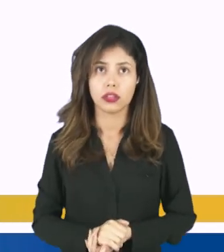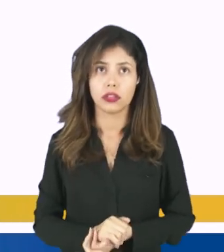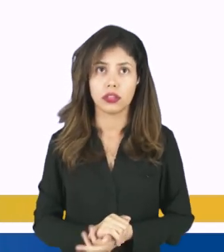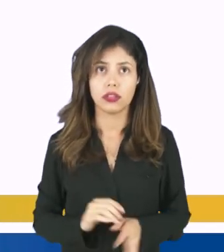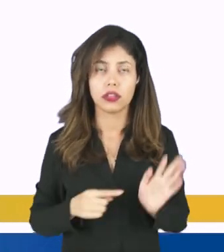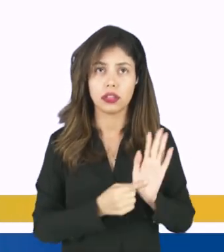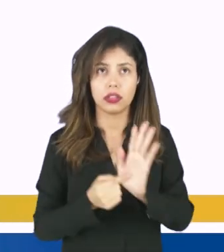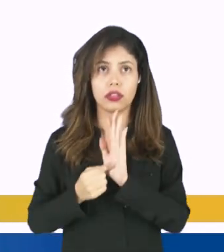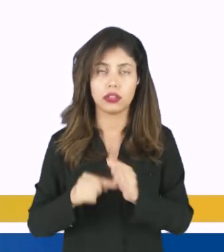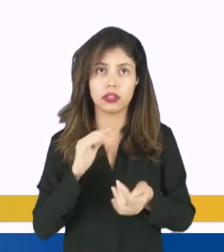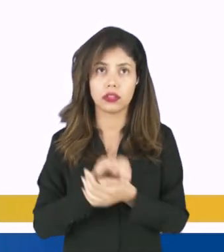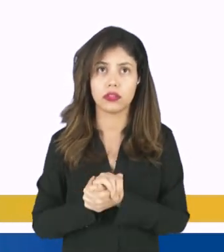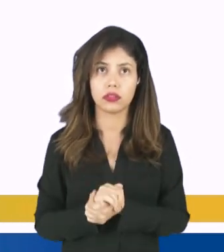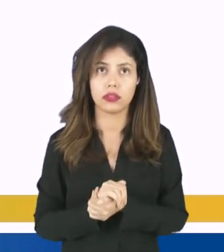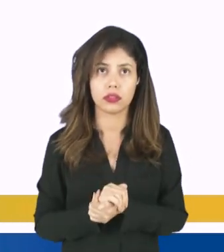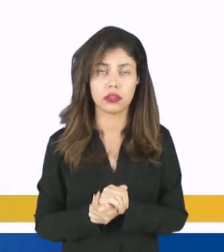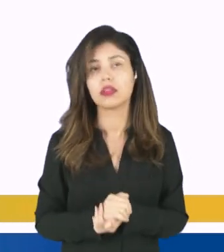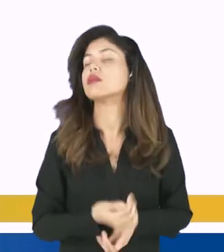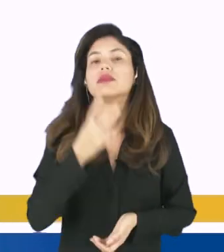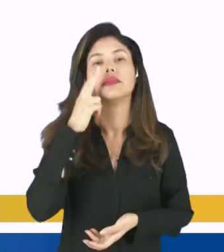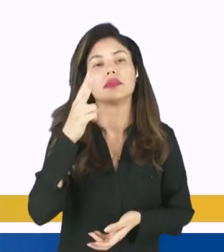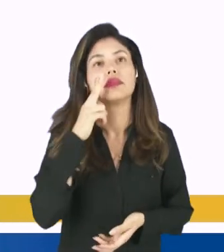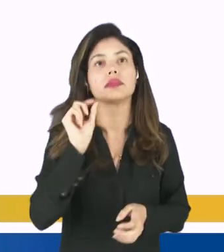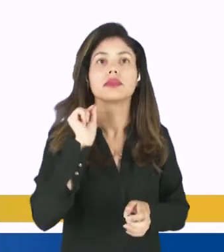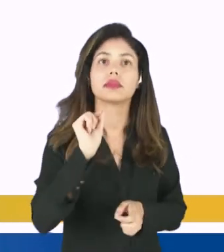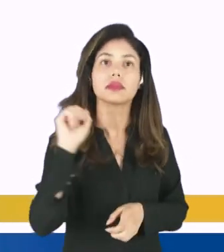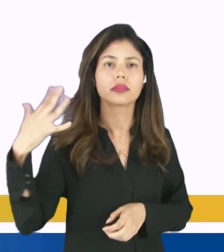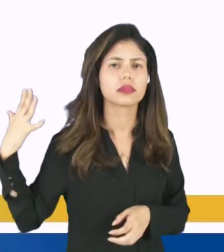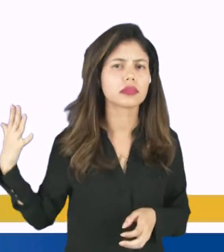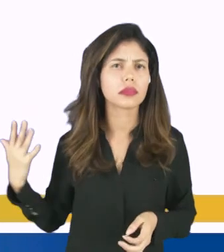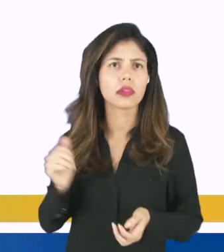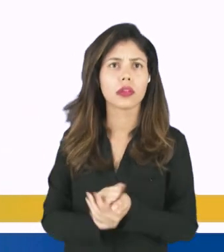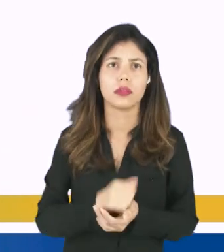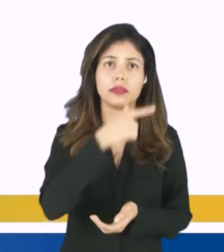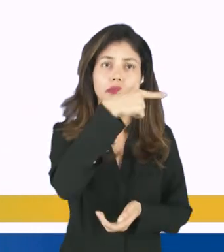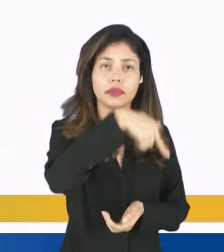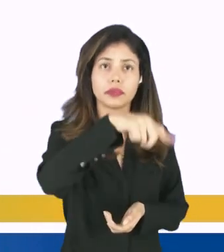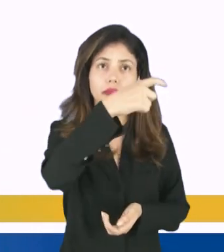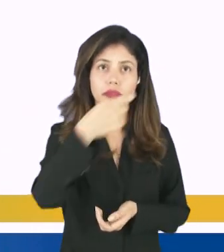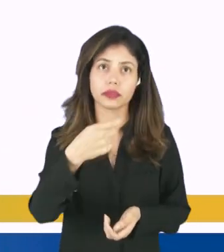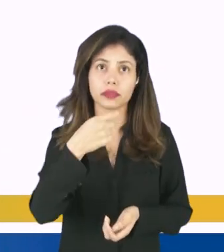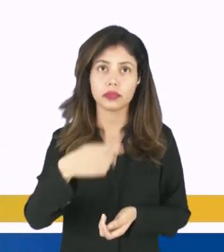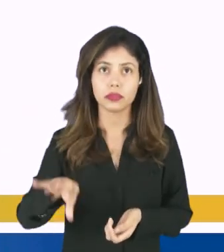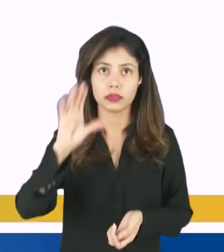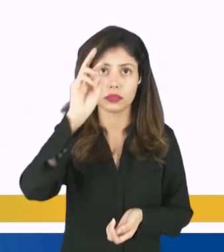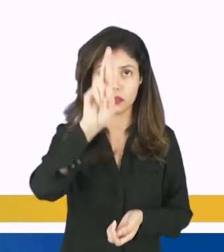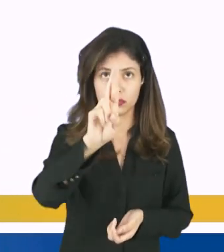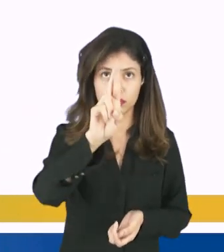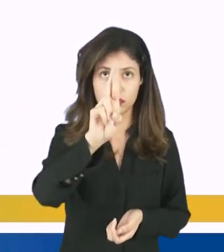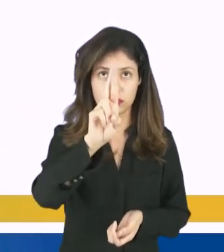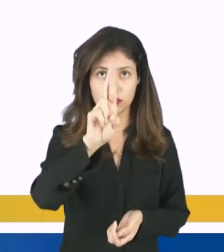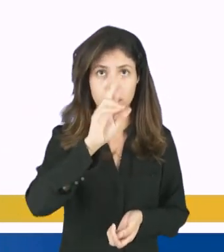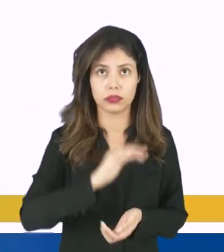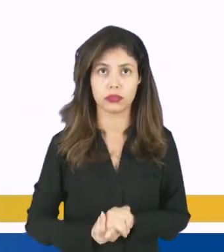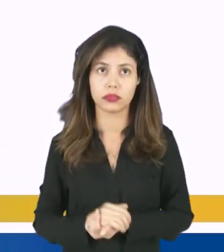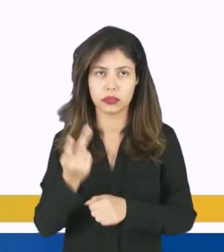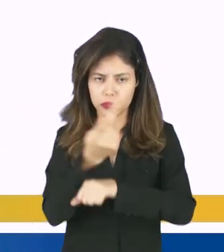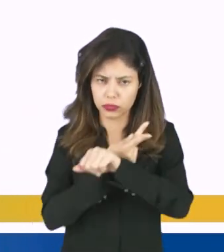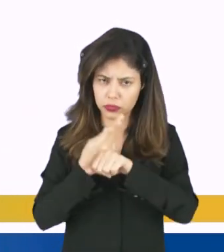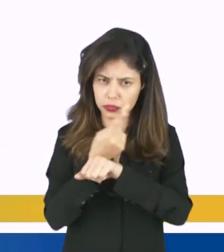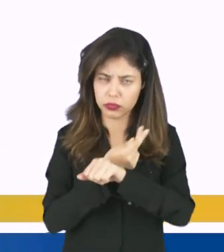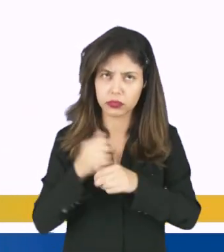B igual a zero, segundo o teorema de D'Alembert, nós teremos que o meu x é igual a B sobre